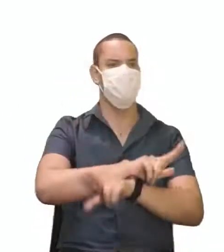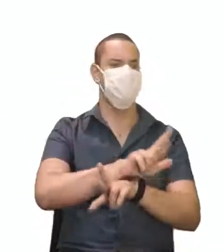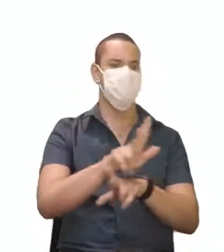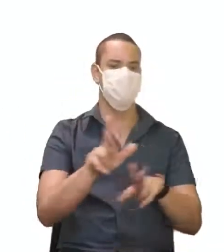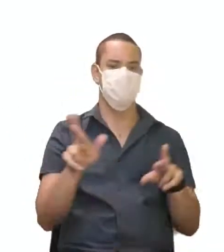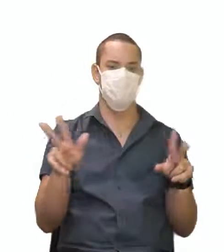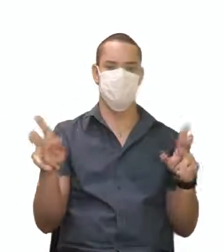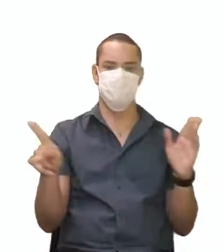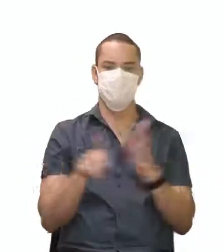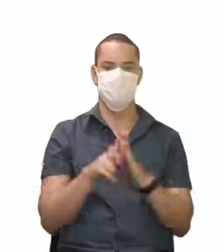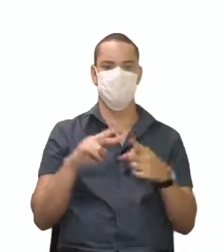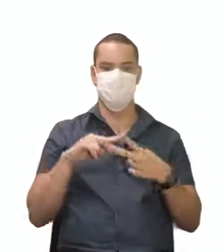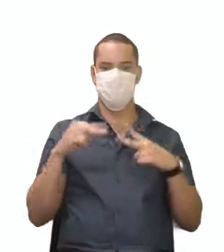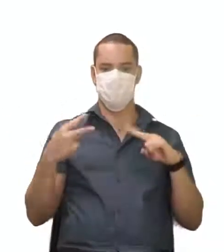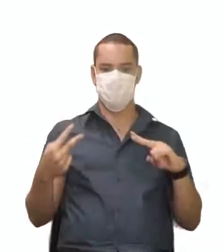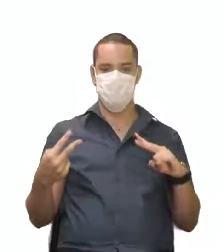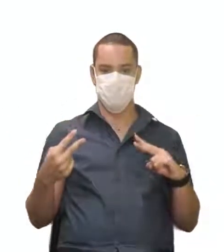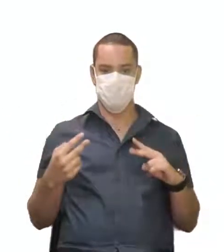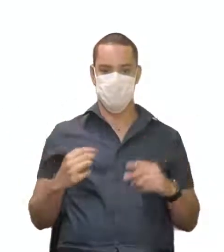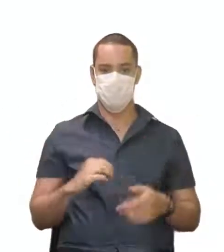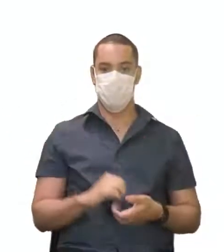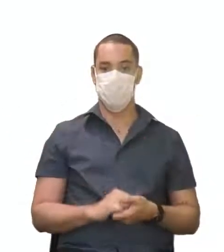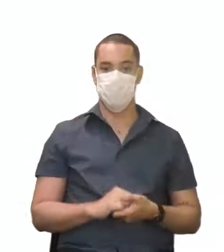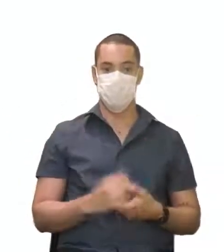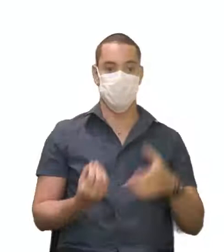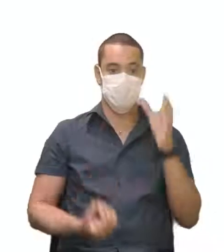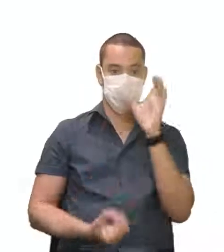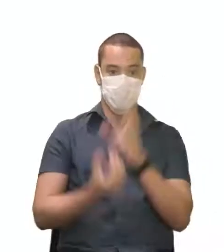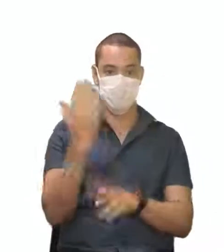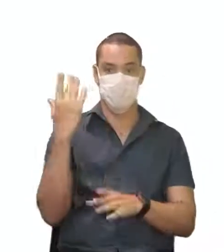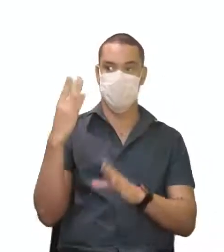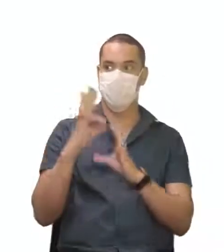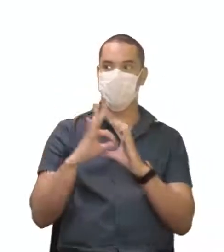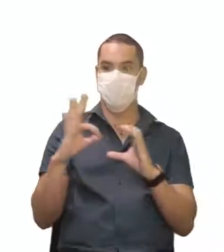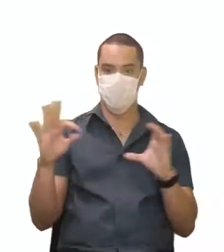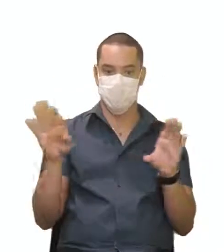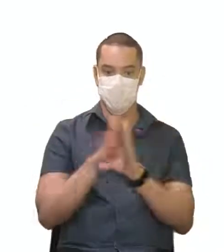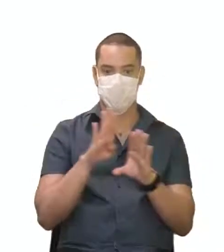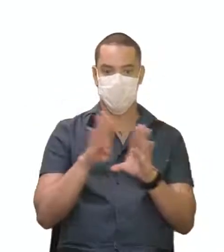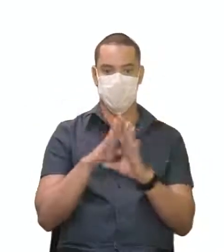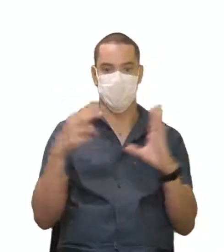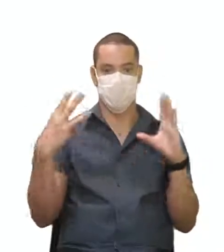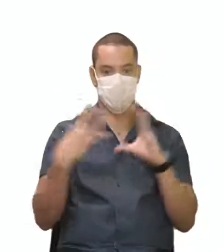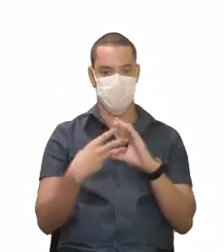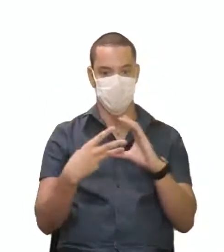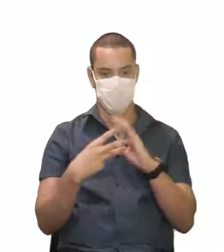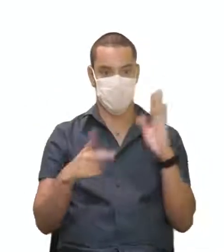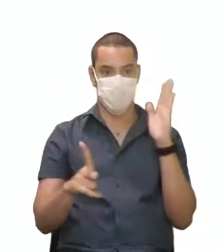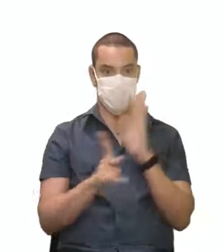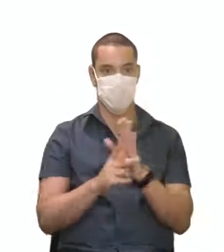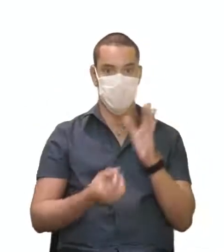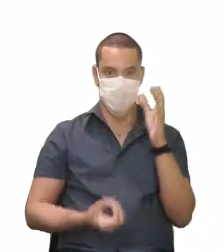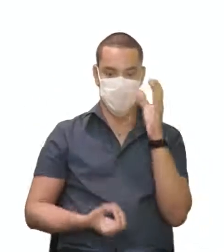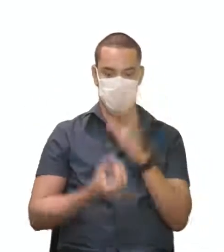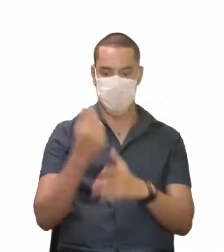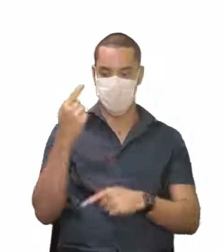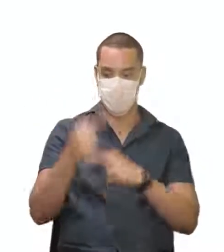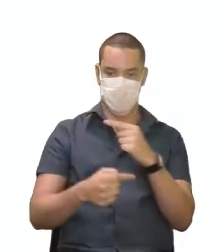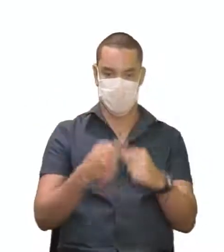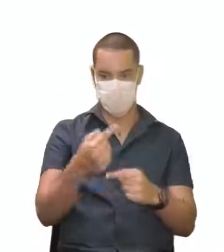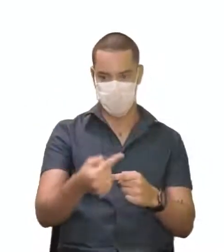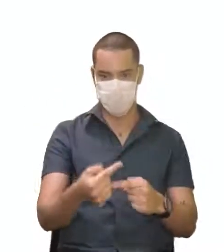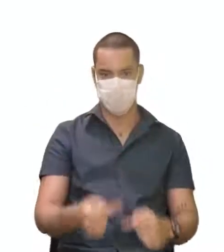Variabilidade genética. Formação dos gametas na reprodução sexuada e nas células germinativas, tá bom?